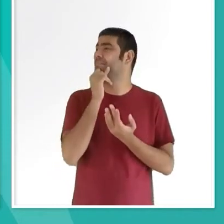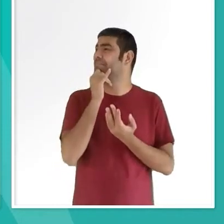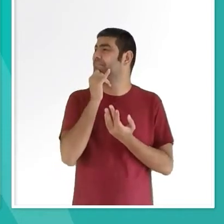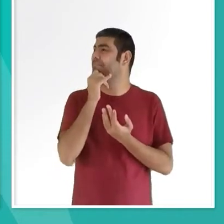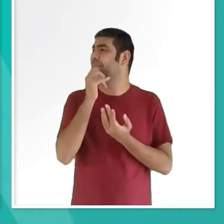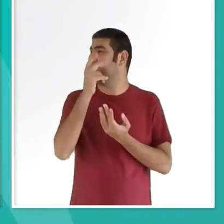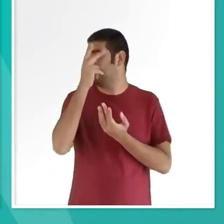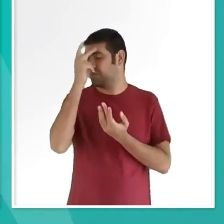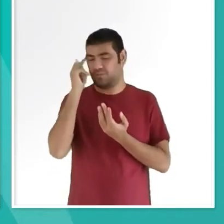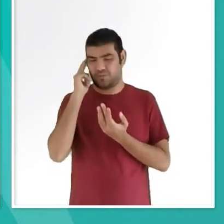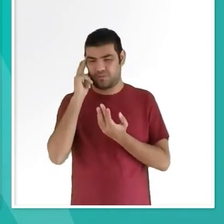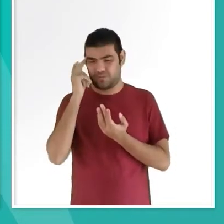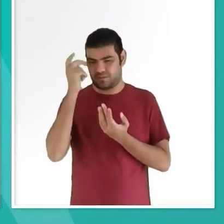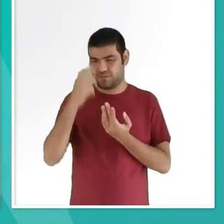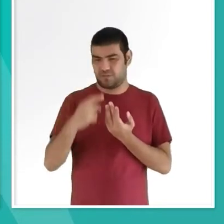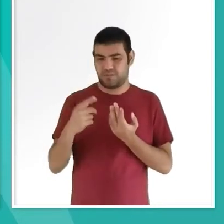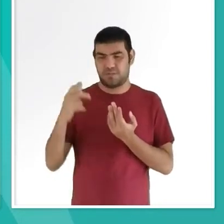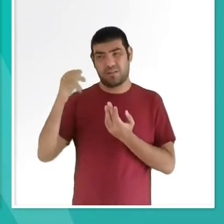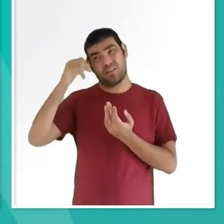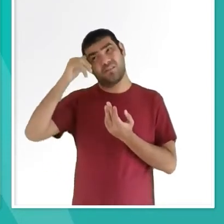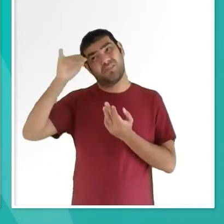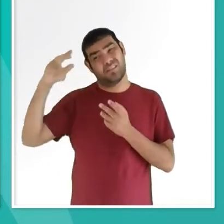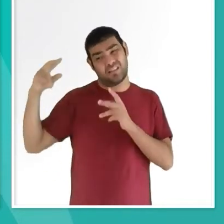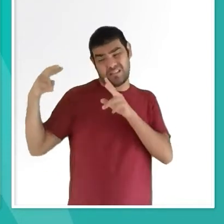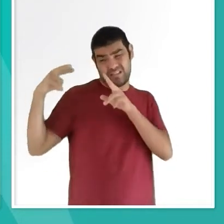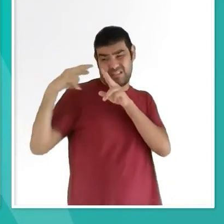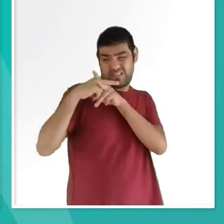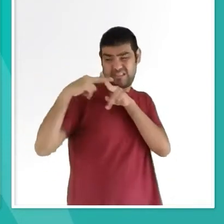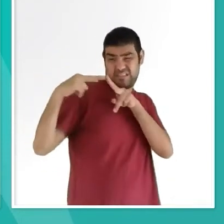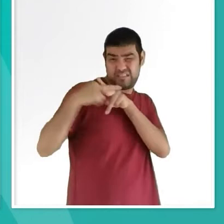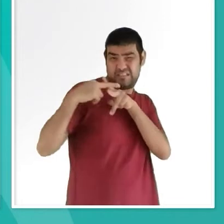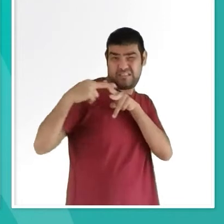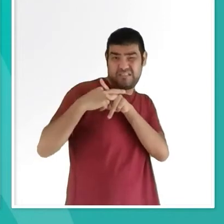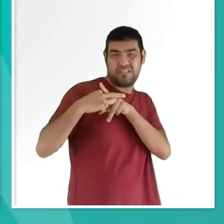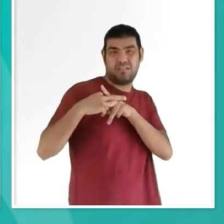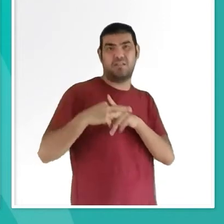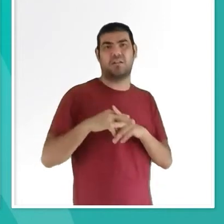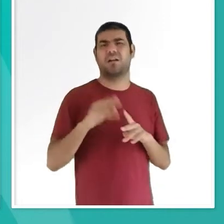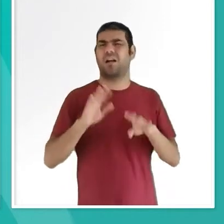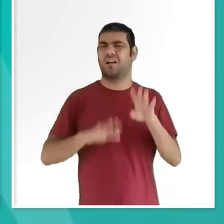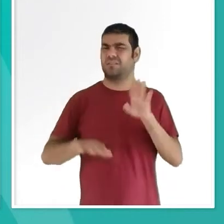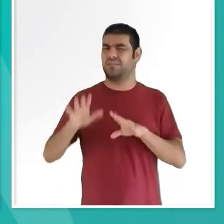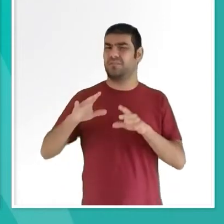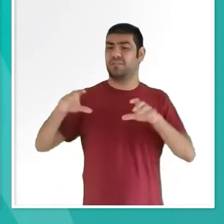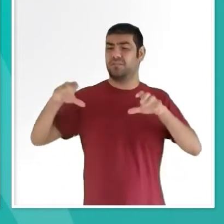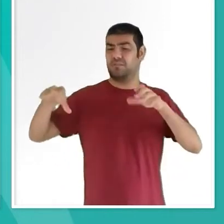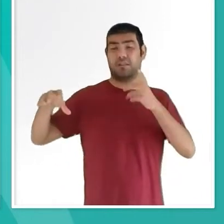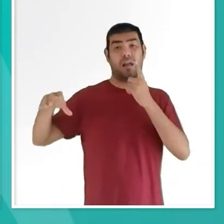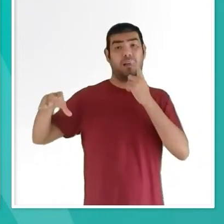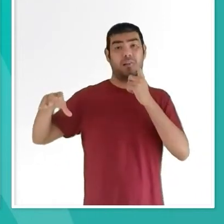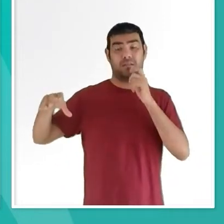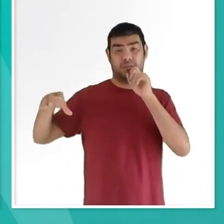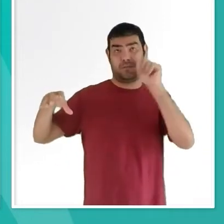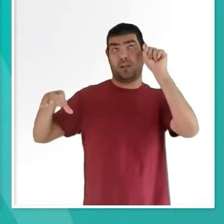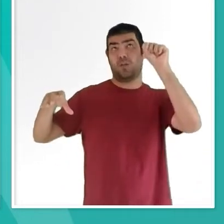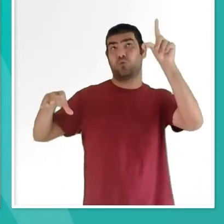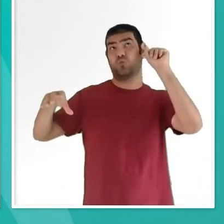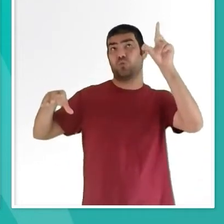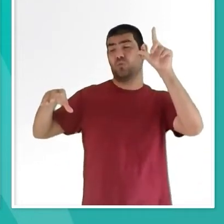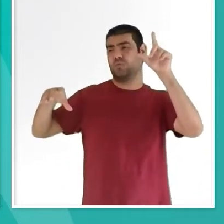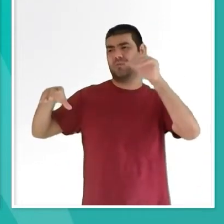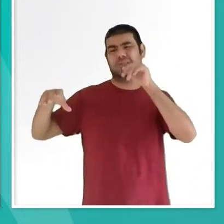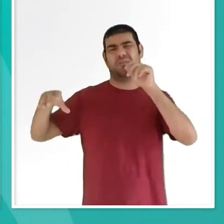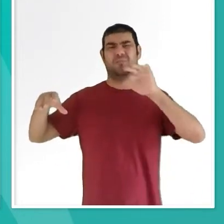a agressividade deles. Então, às vezes, o time azul, por exemplo, tinha alguma rixa com alguém do